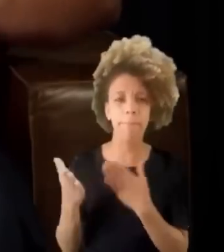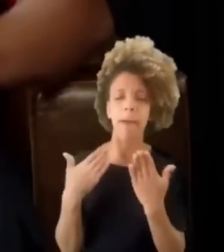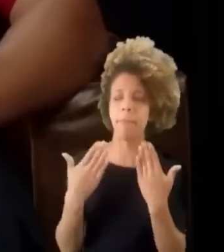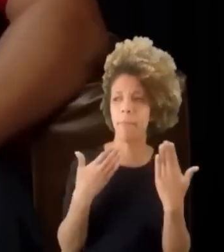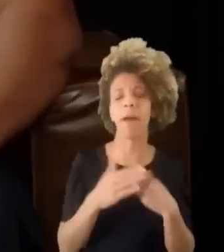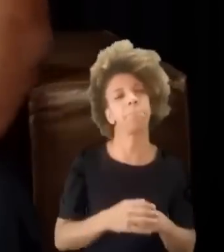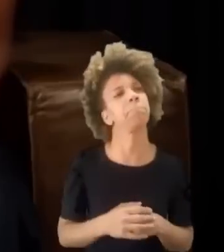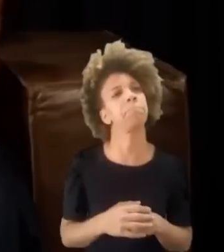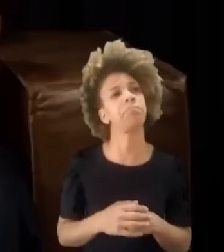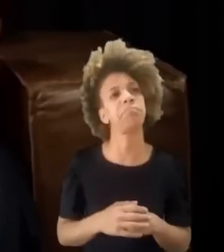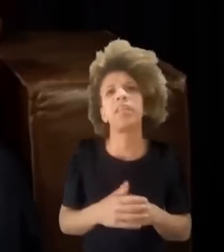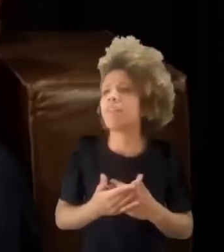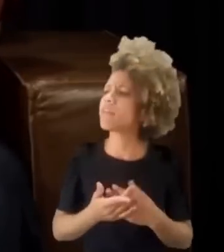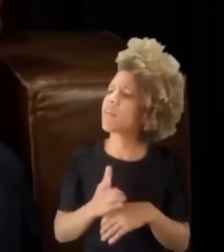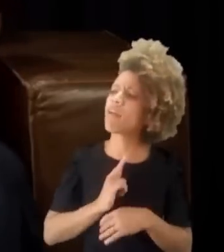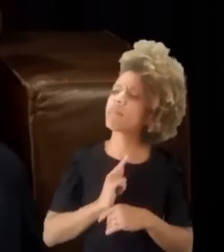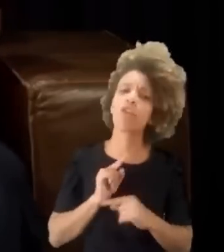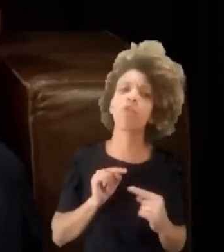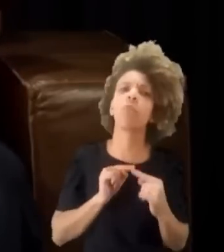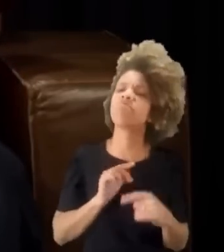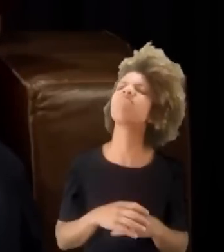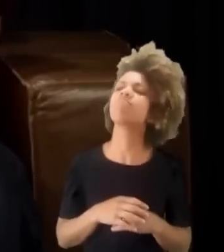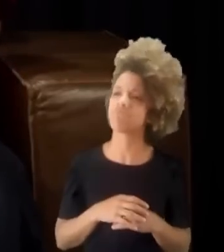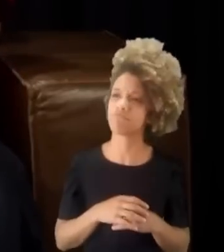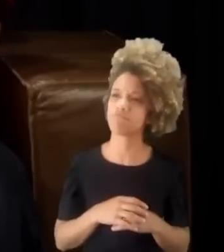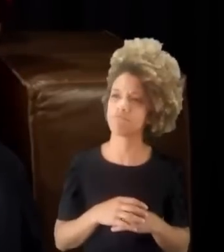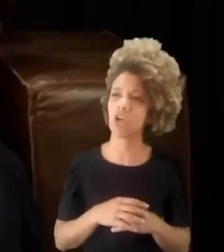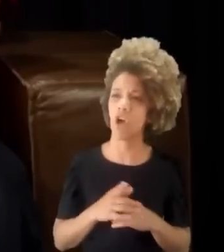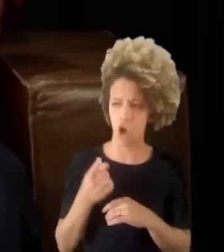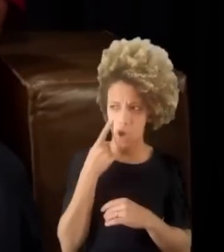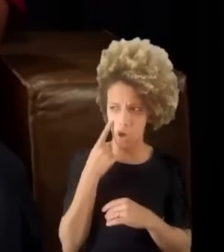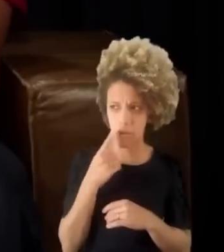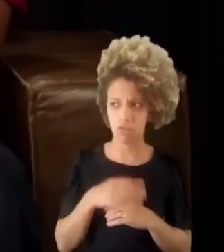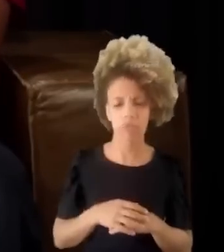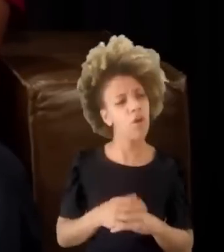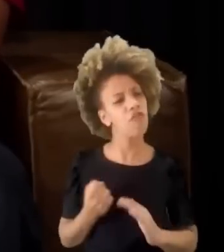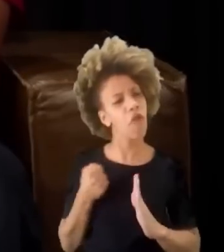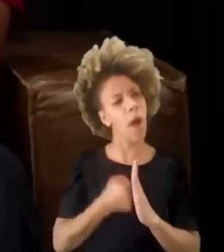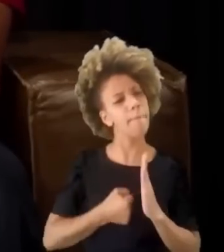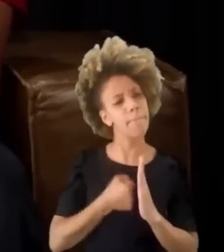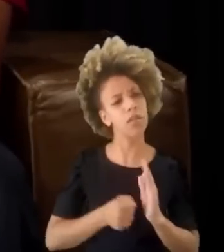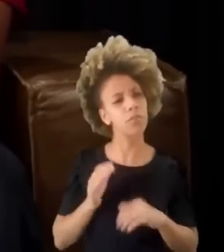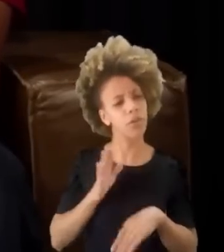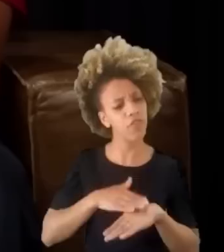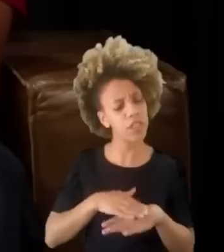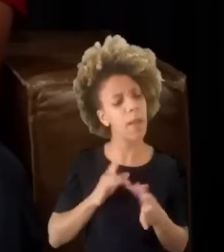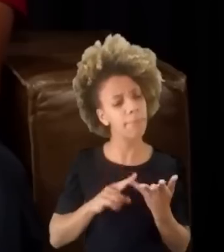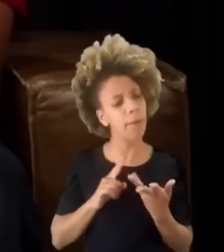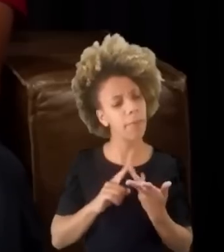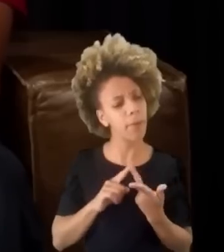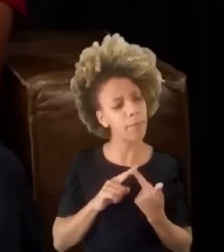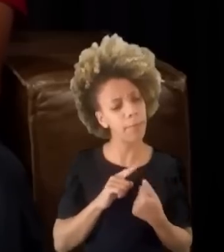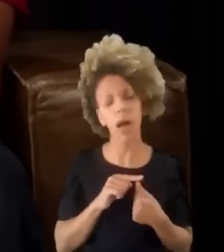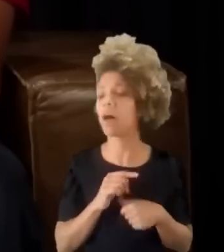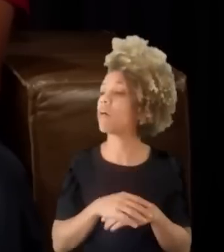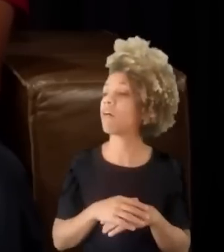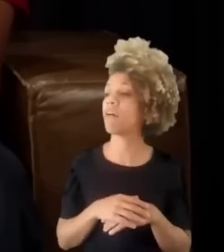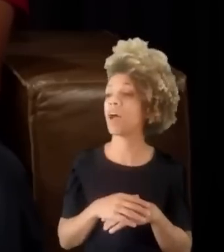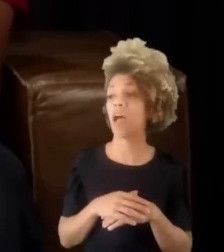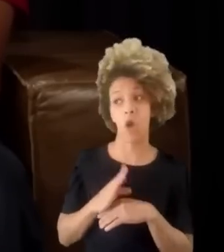nas ideias ali e aí nós chegou na hora que eu cheguei na conclusão eu falei mano seguinte vamos para cima e vamos fazer isso e tal tal